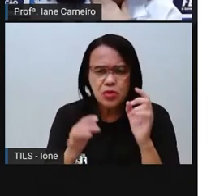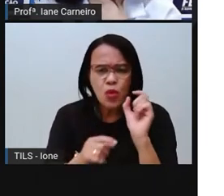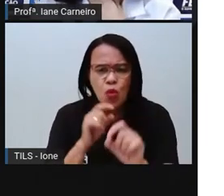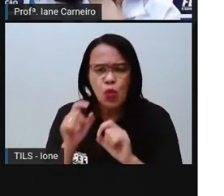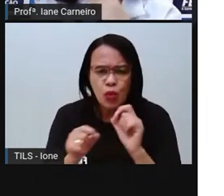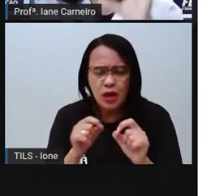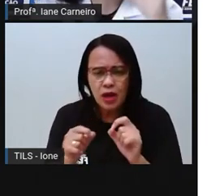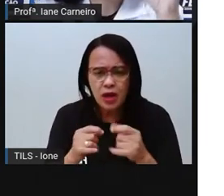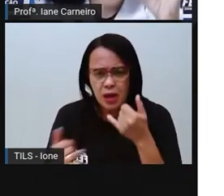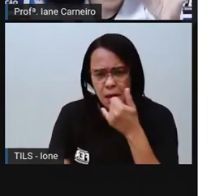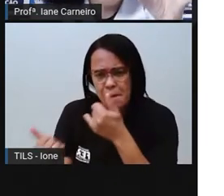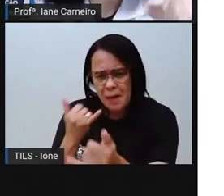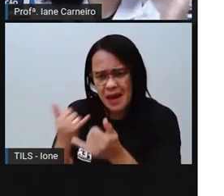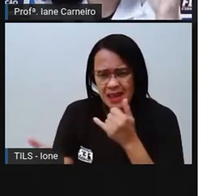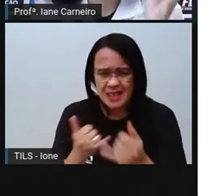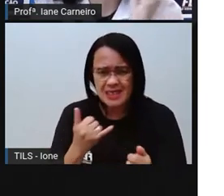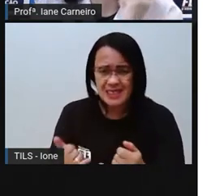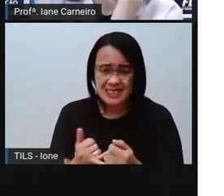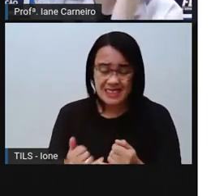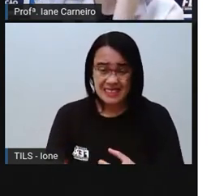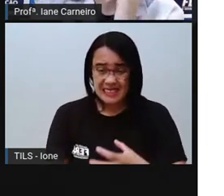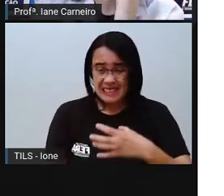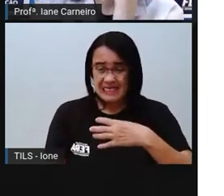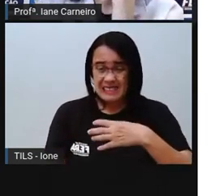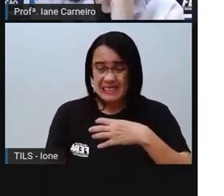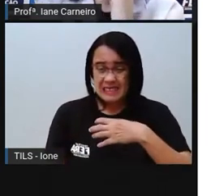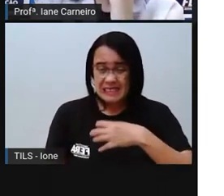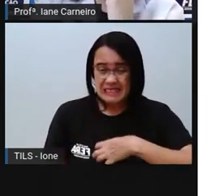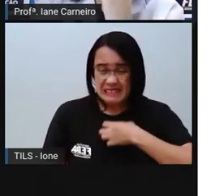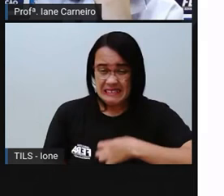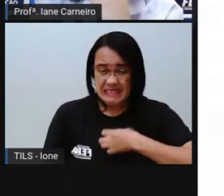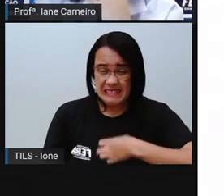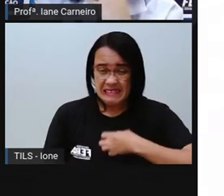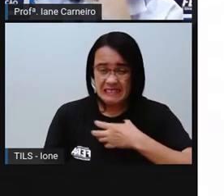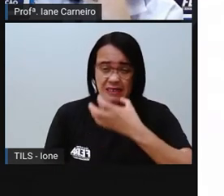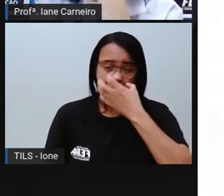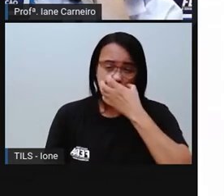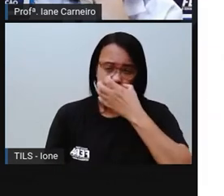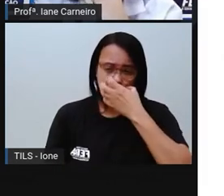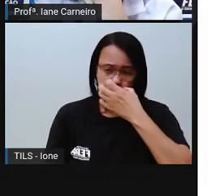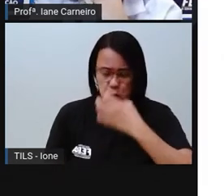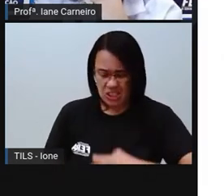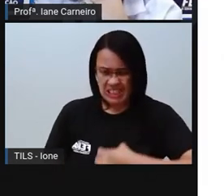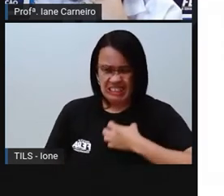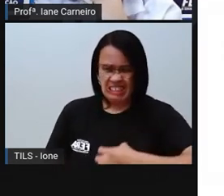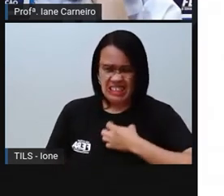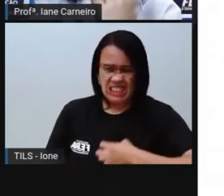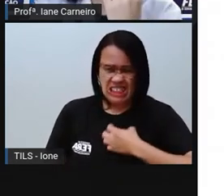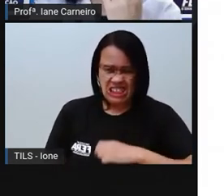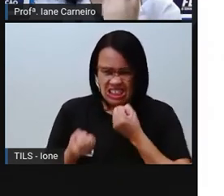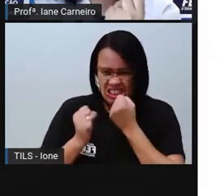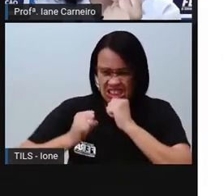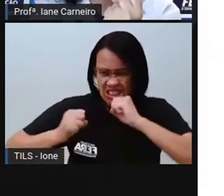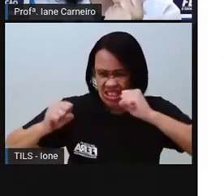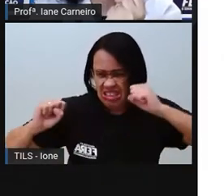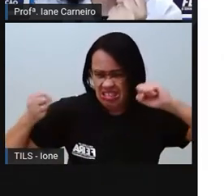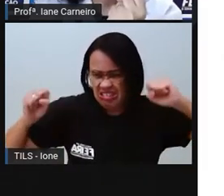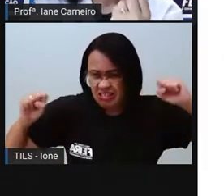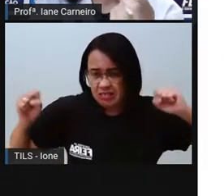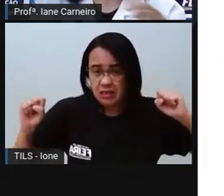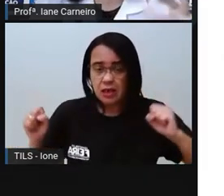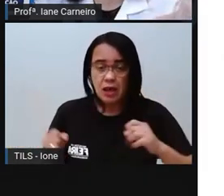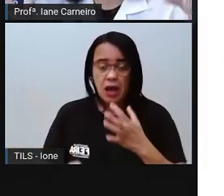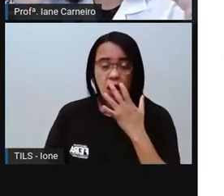do cachorro, né? Bem bravos, de tão bravos que estavam. E observem a cor que eles estão aqui. Eles estão muito